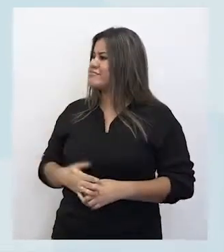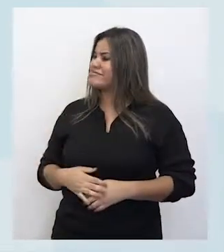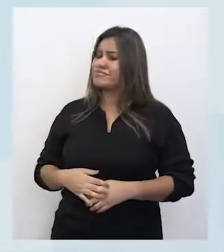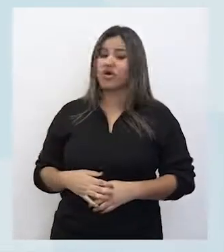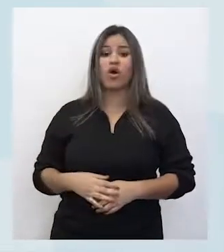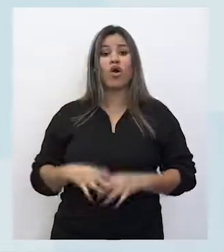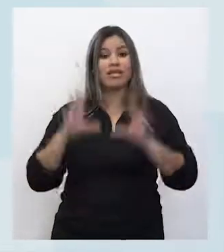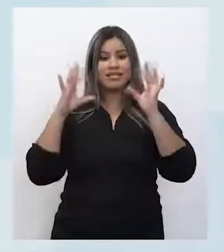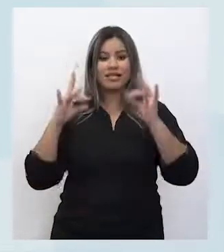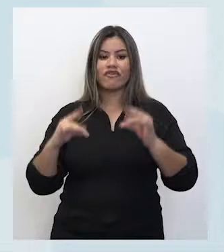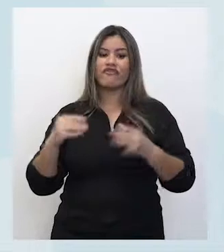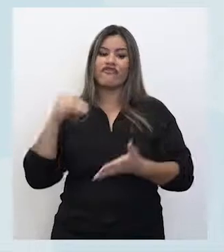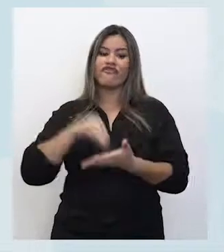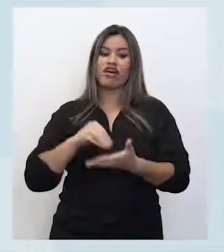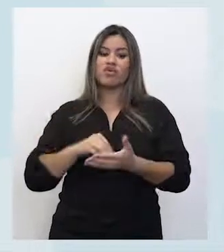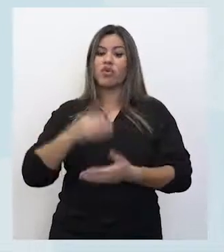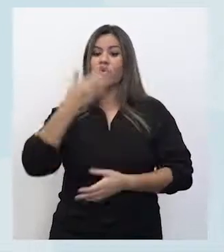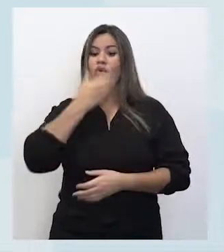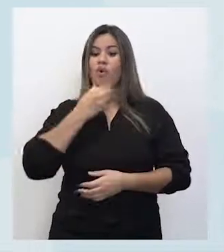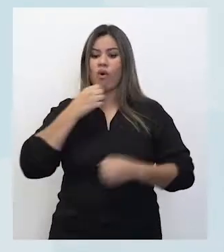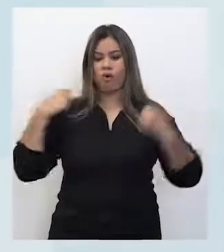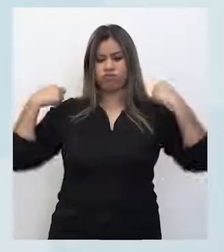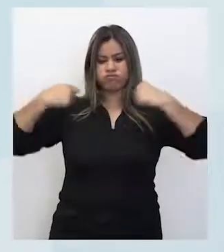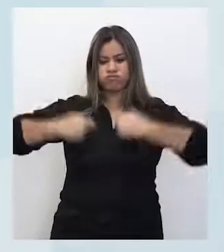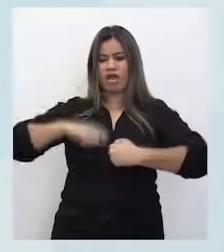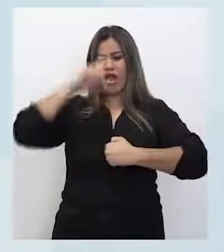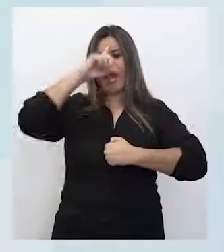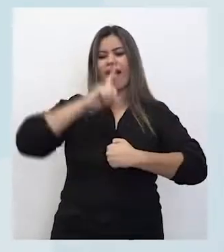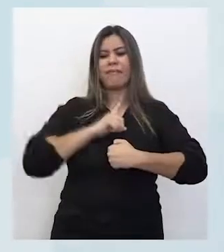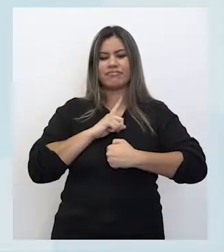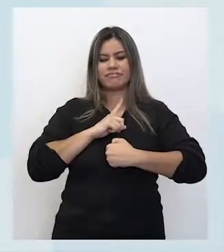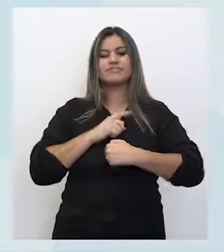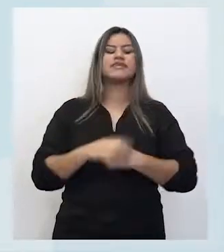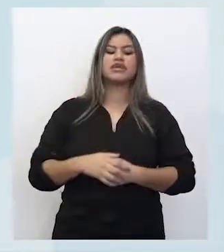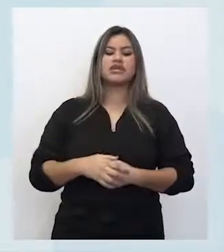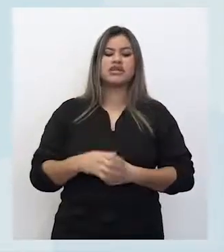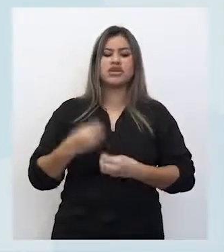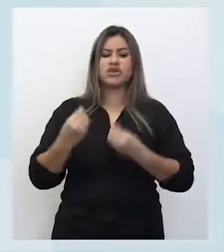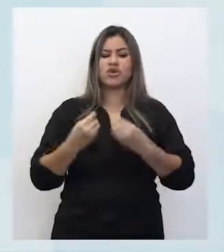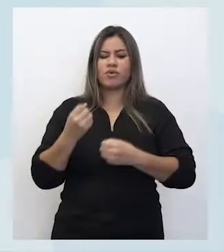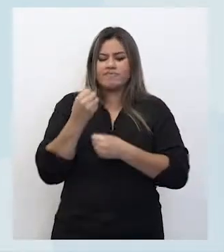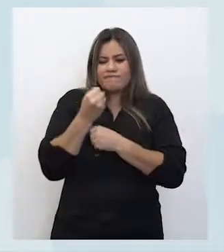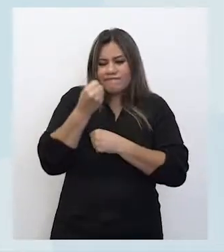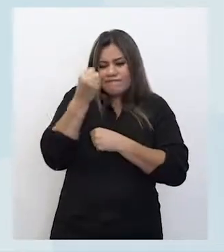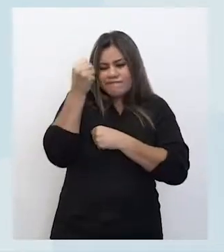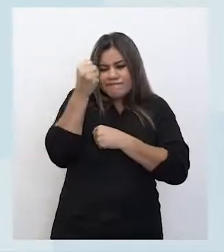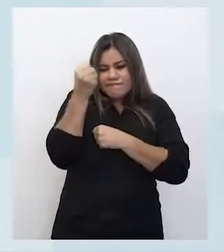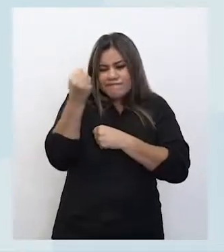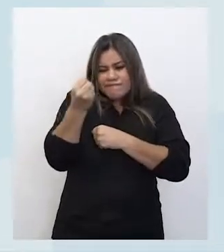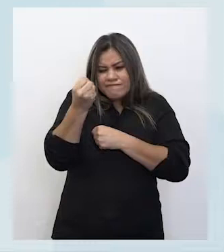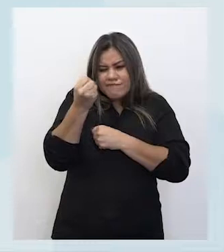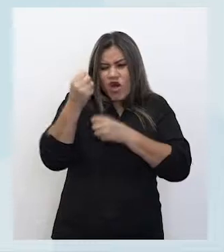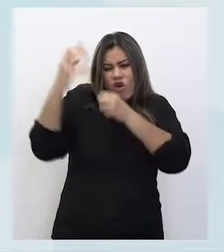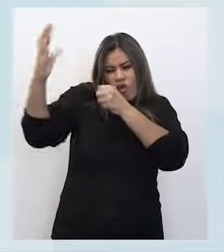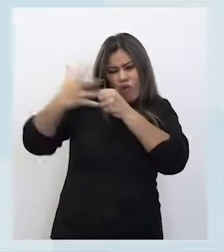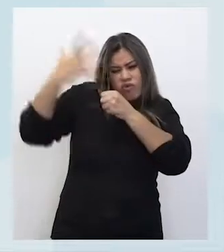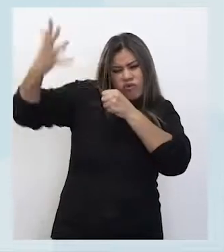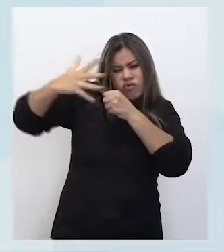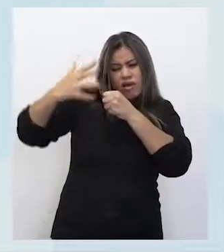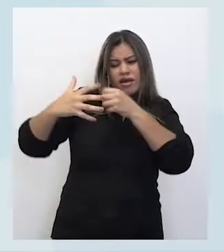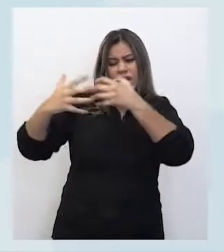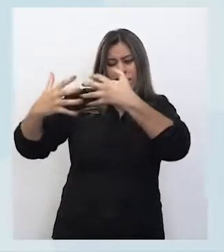a descrição. Temos um homem com uma capa de chuva amarela e ele está com guarda-chuva e o guarda-chuva está